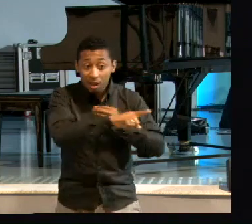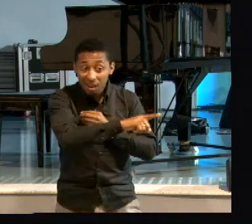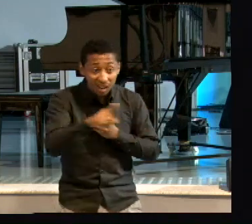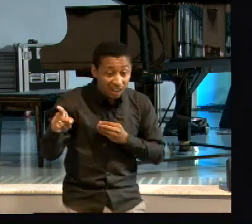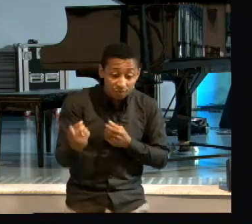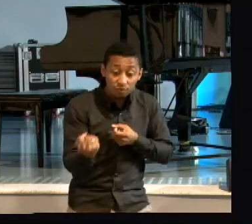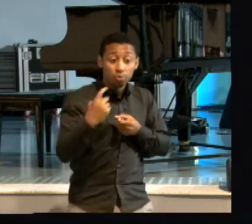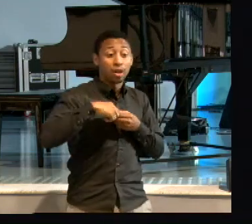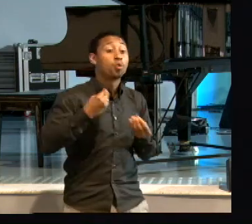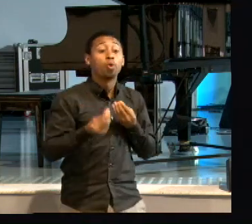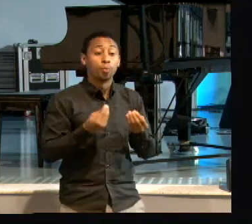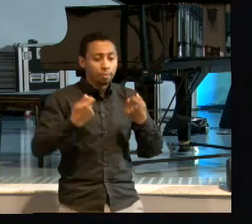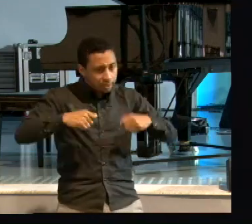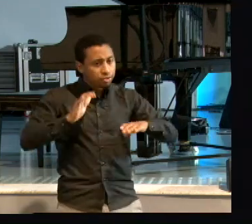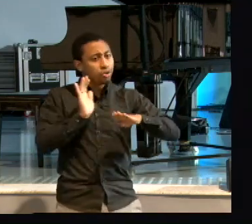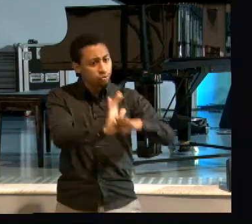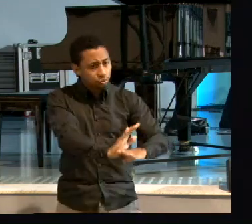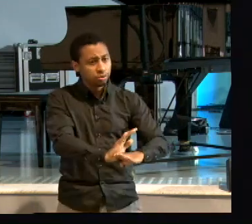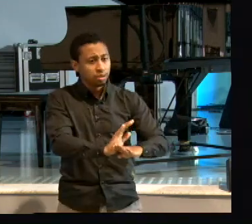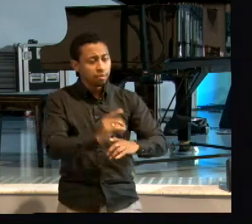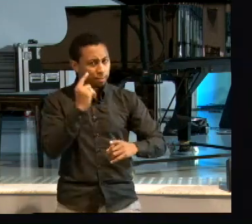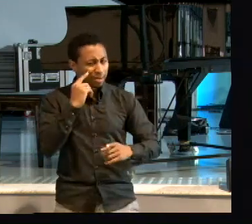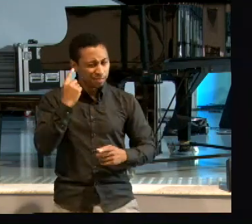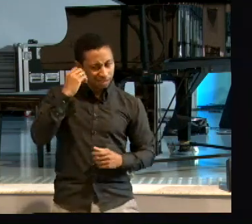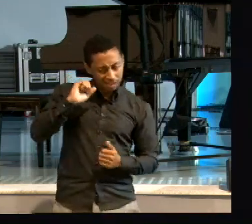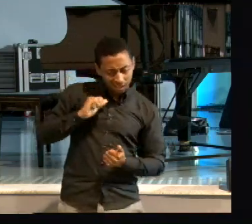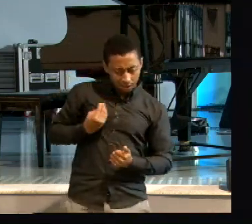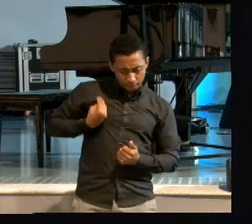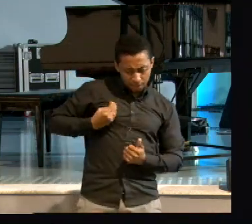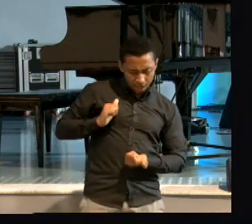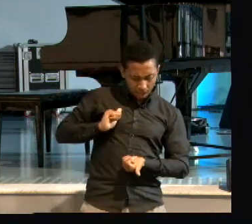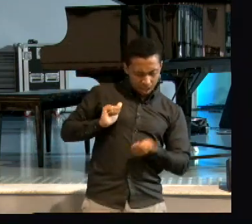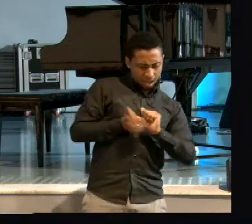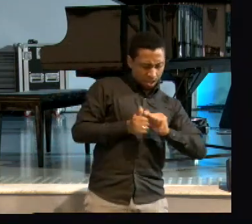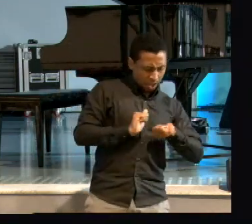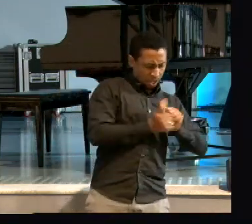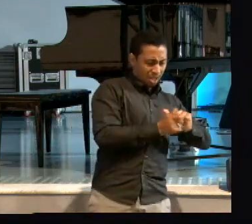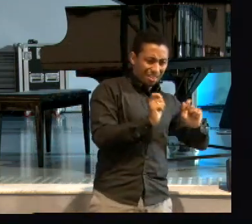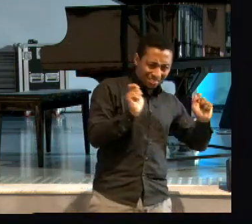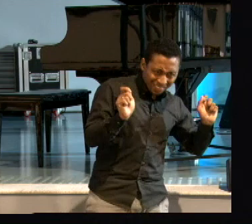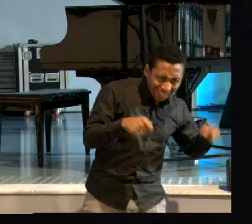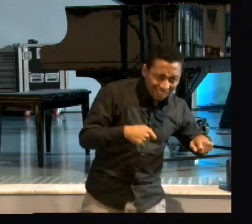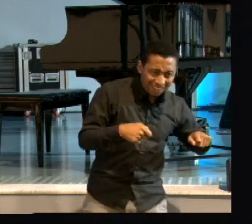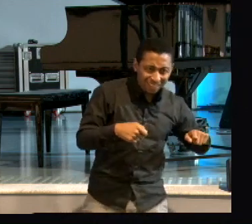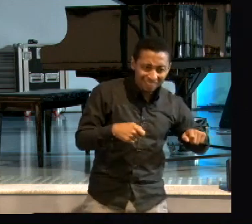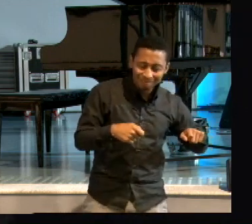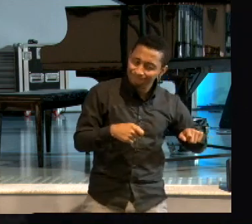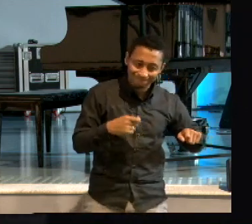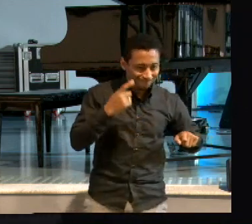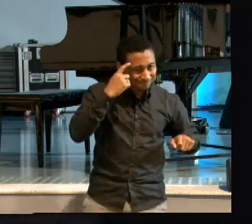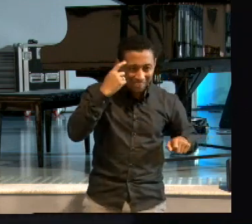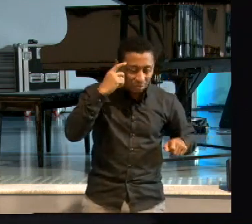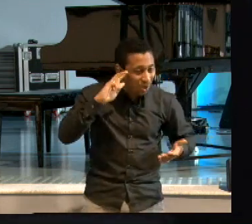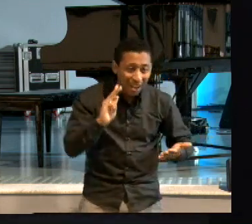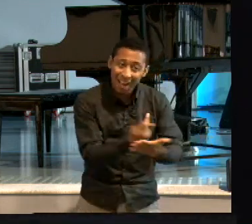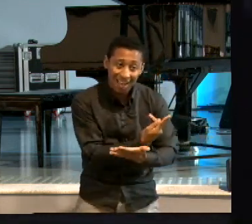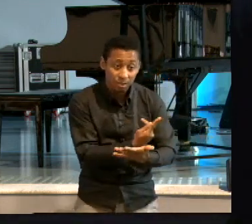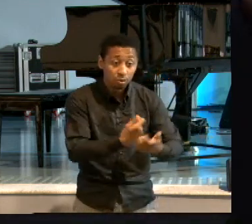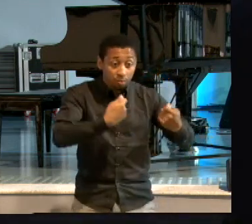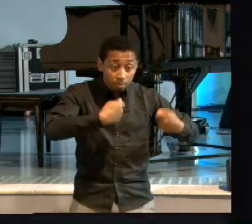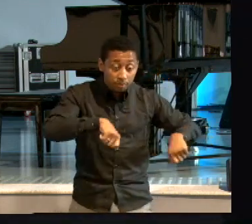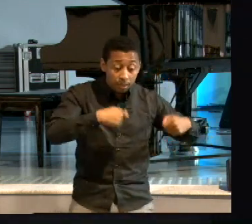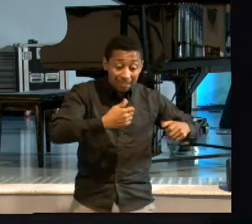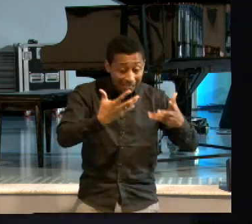poderiam adaptar o Evangelho à sua vida, em vez de ajustar a sua vida ao Evangelho. E muitas vezes nós não percebemos o